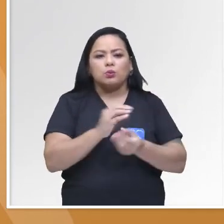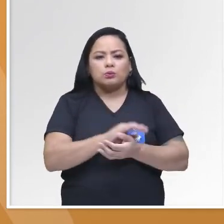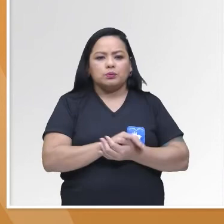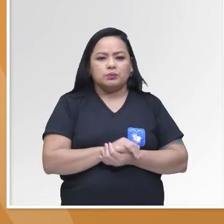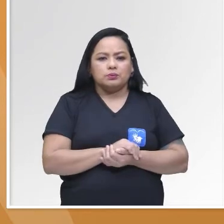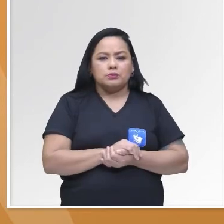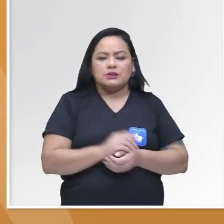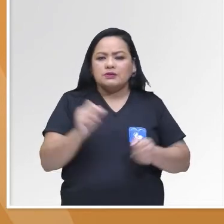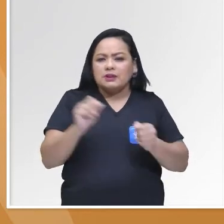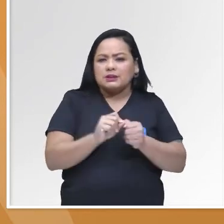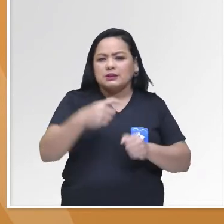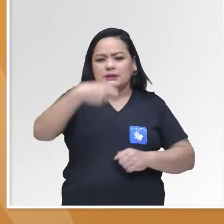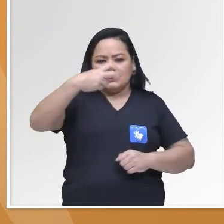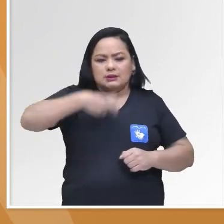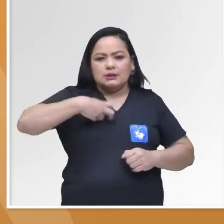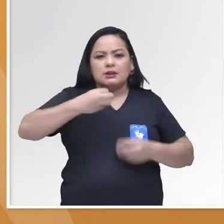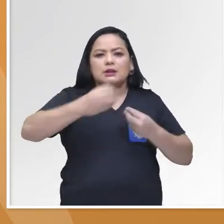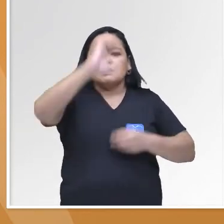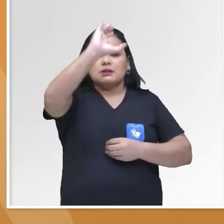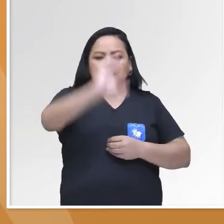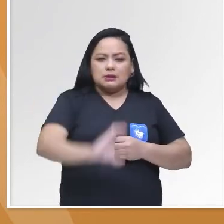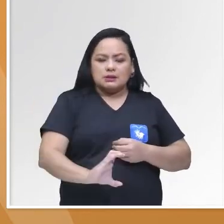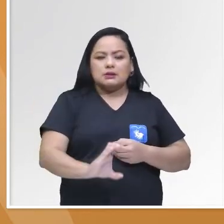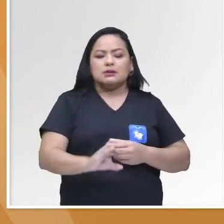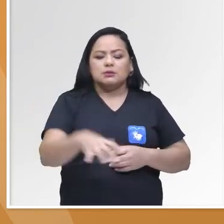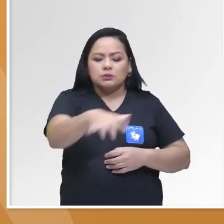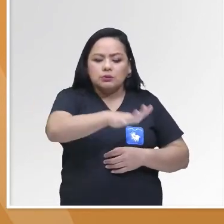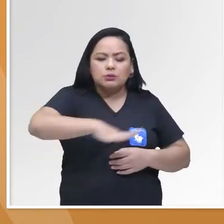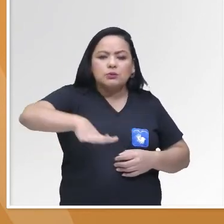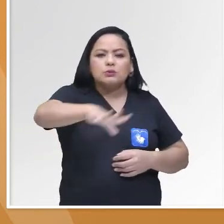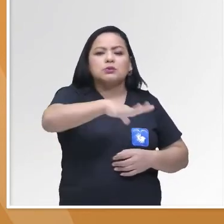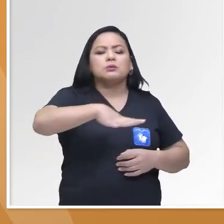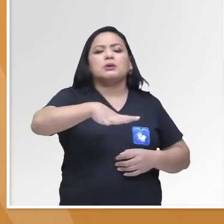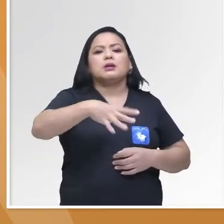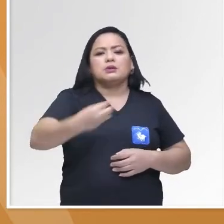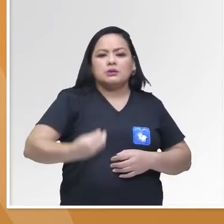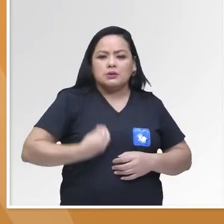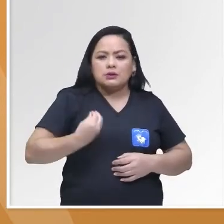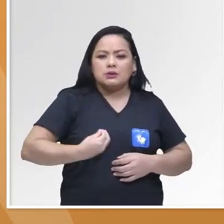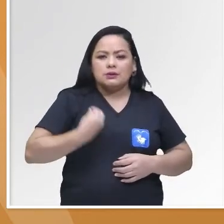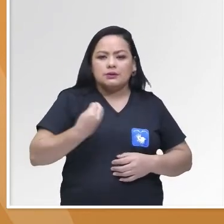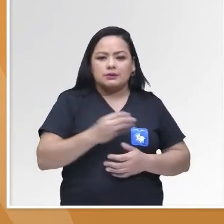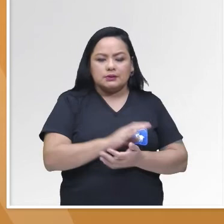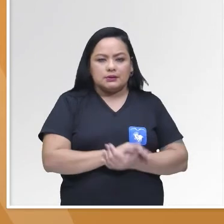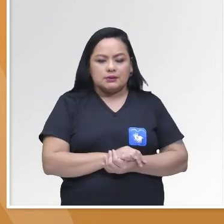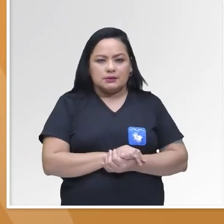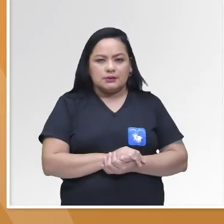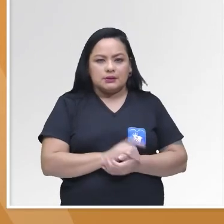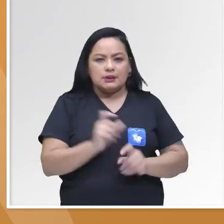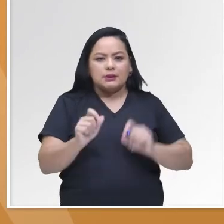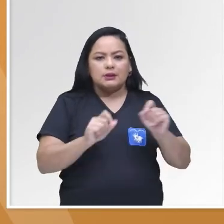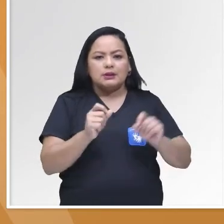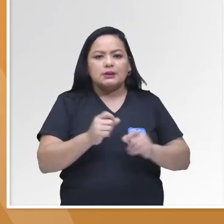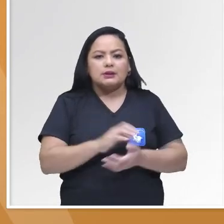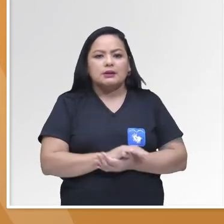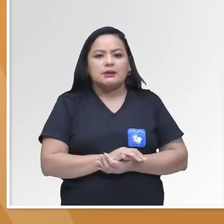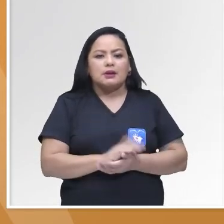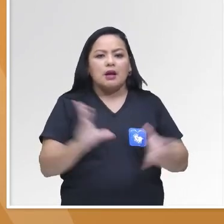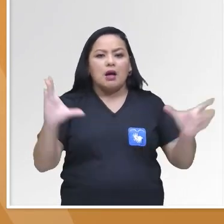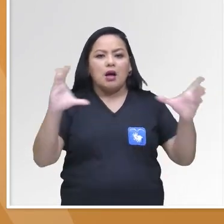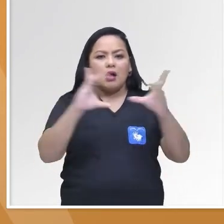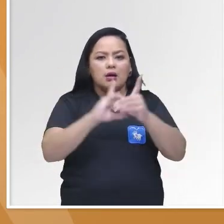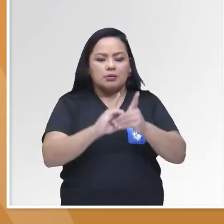de agir do cidadão no espaço em que ele está inserido, que é a